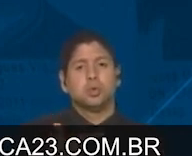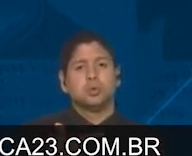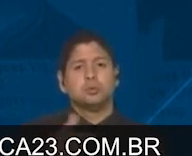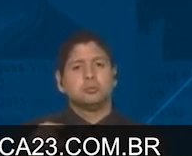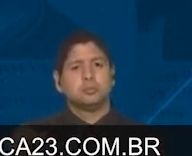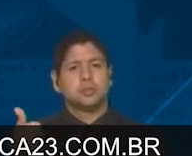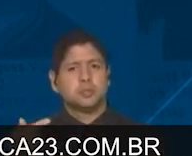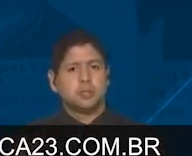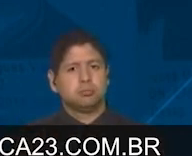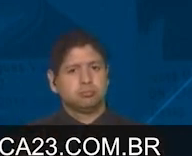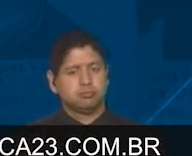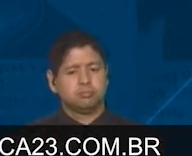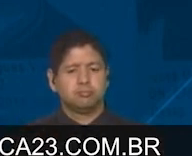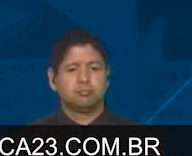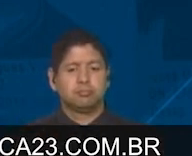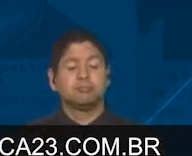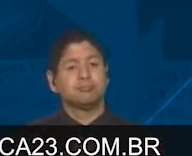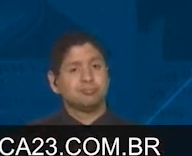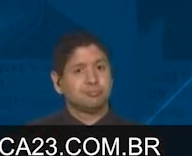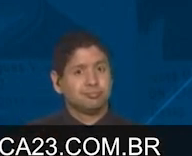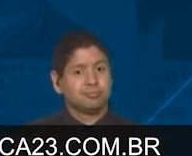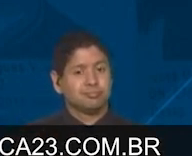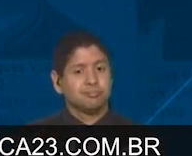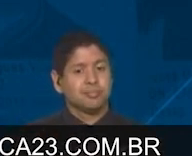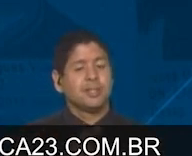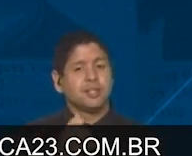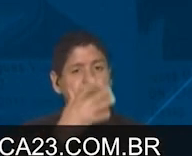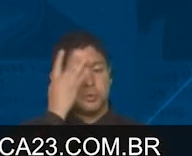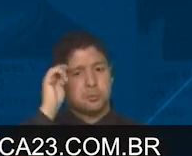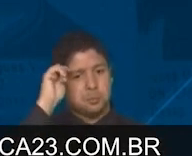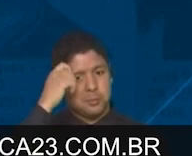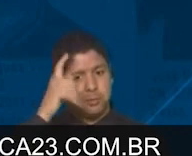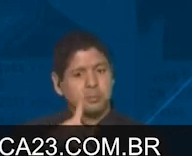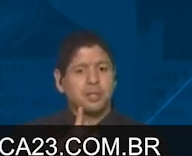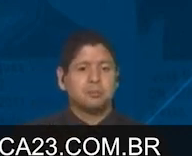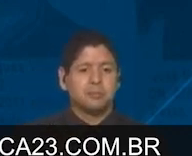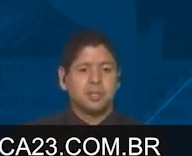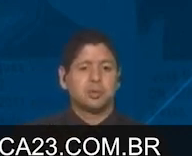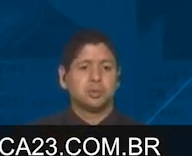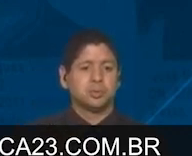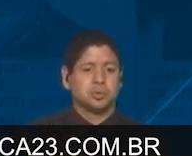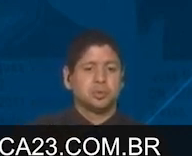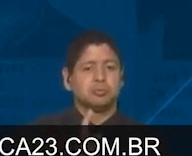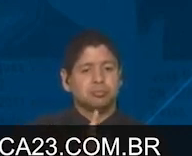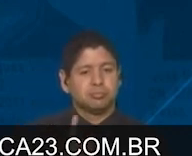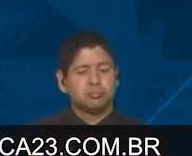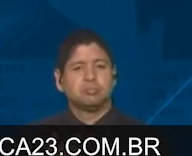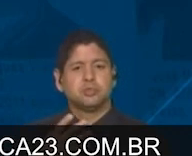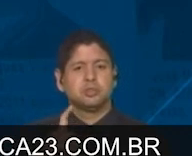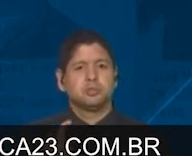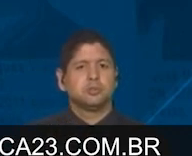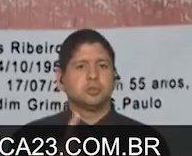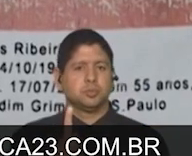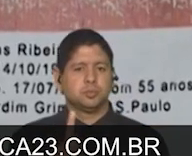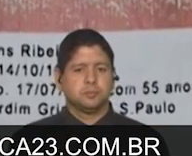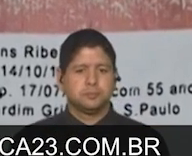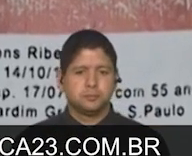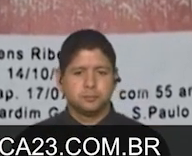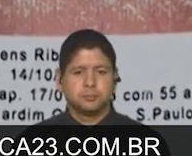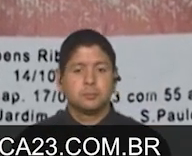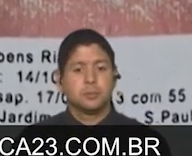17 anos. Mais da metade são negros, mas respondem pela menor parte do total de localizados.